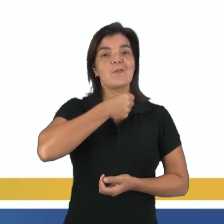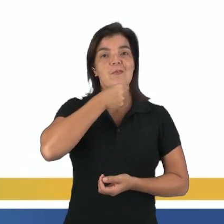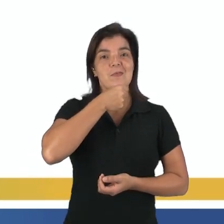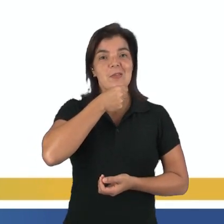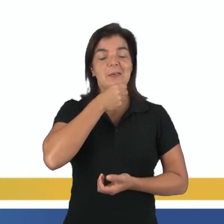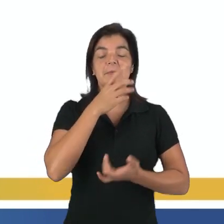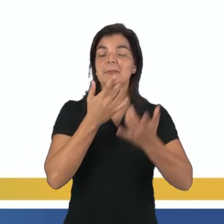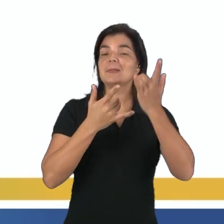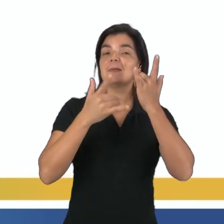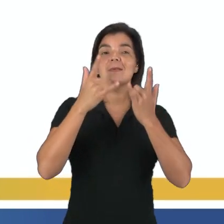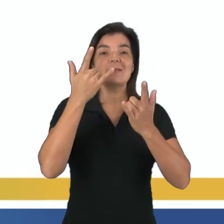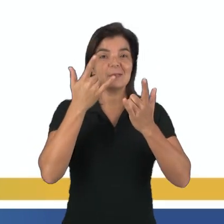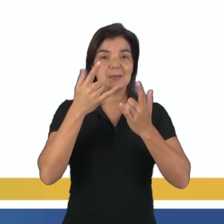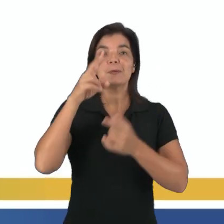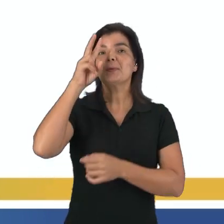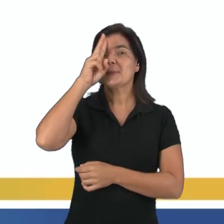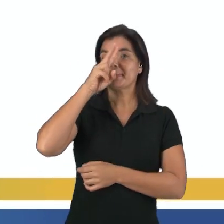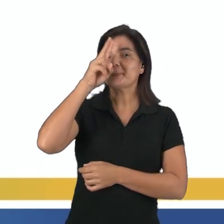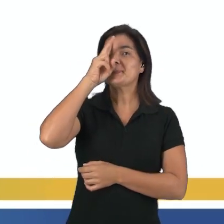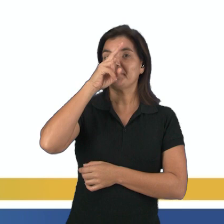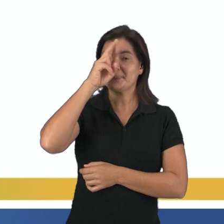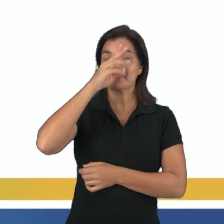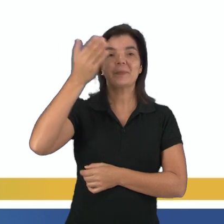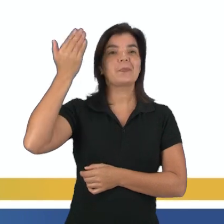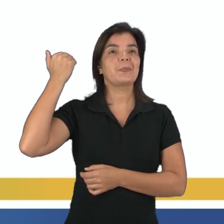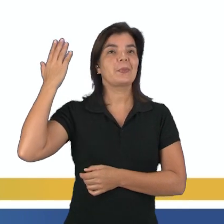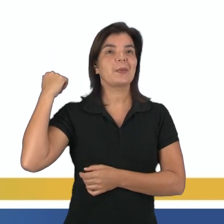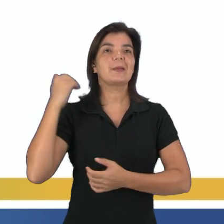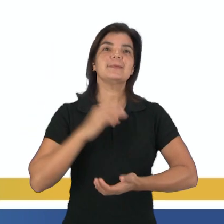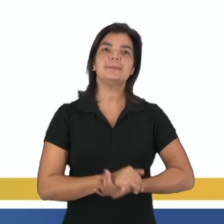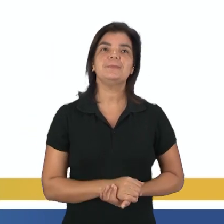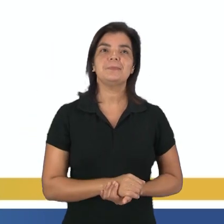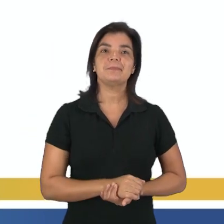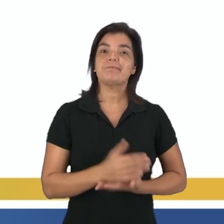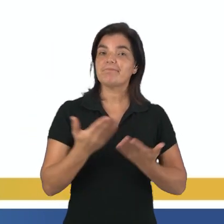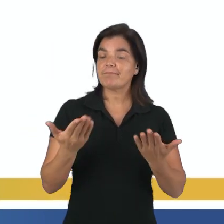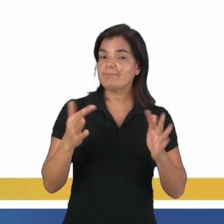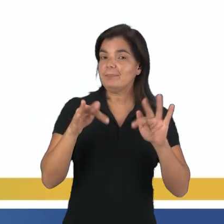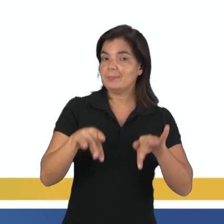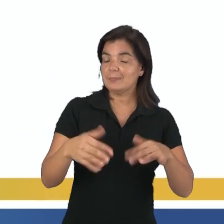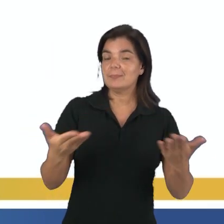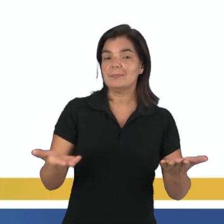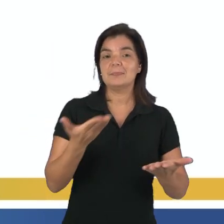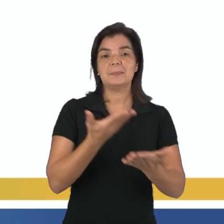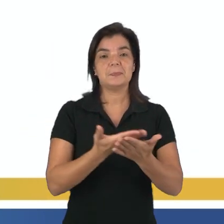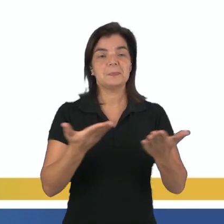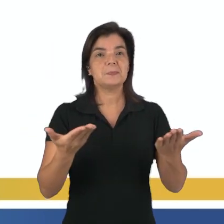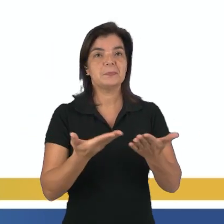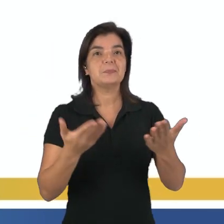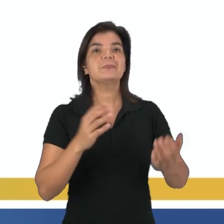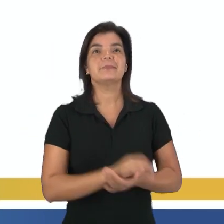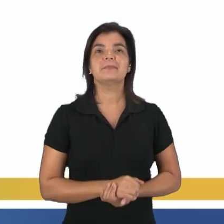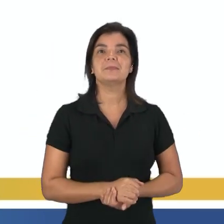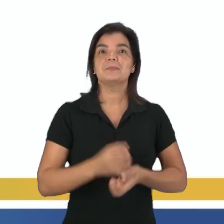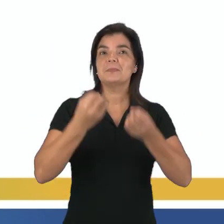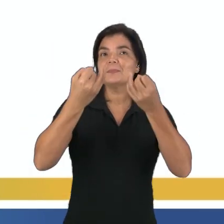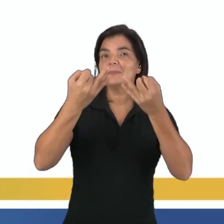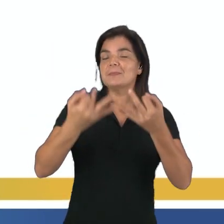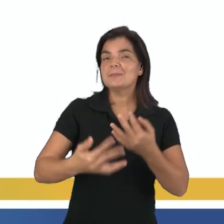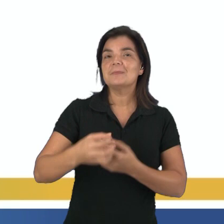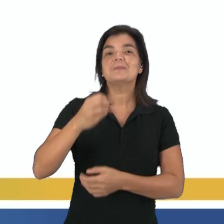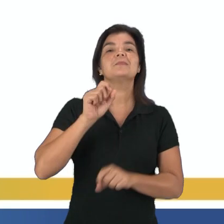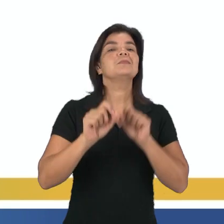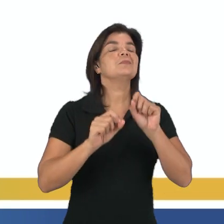lhe encantar com as memórias que eles têm do passado. E para finalizarmos a aula de hoje, falamos sobre